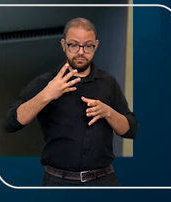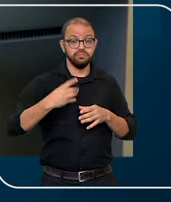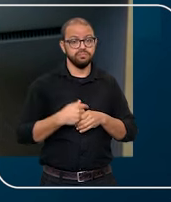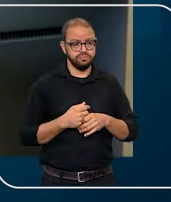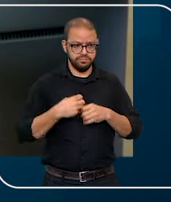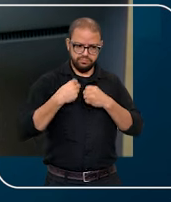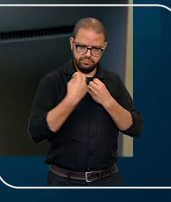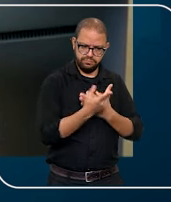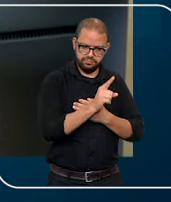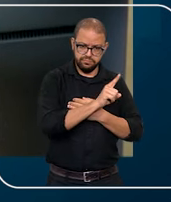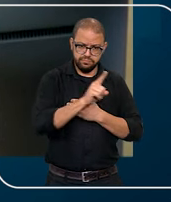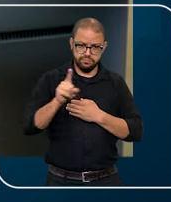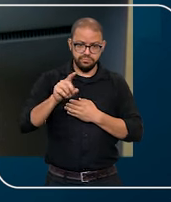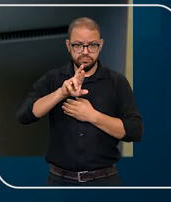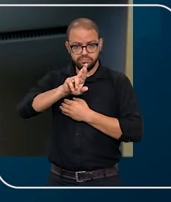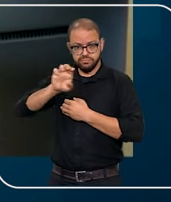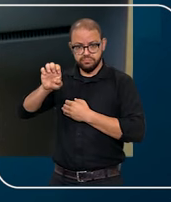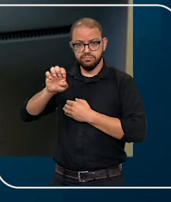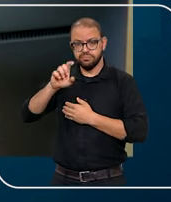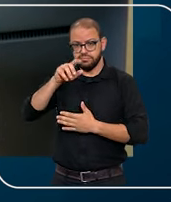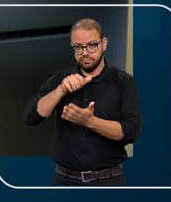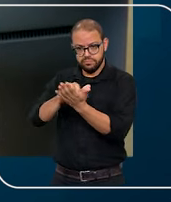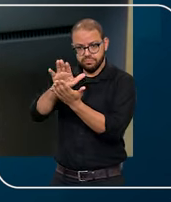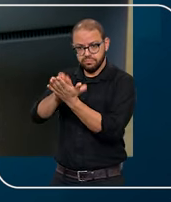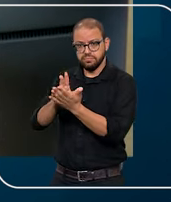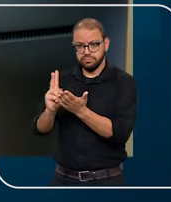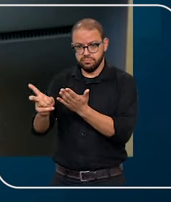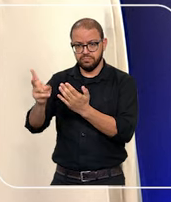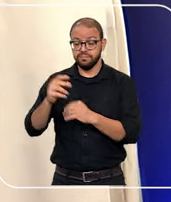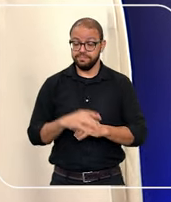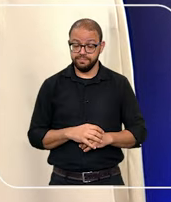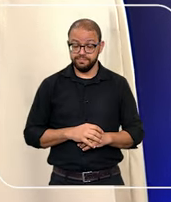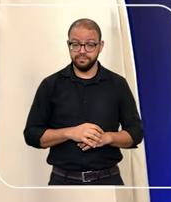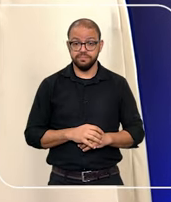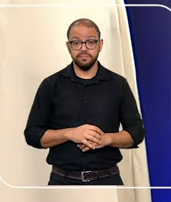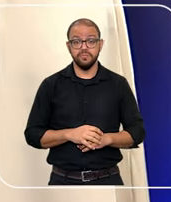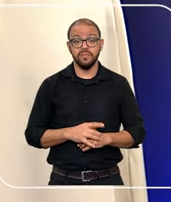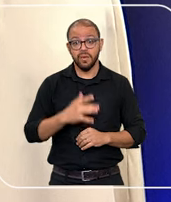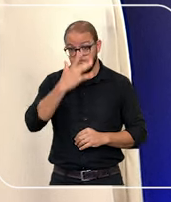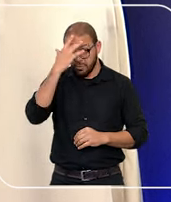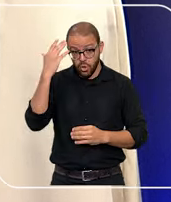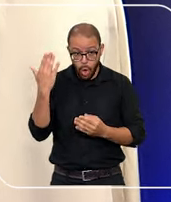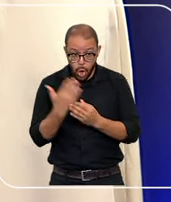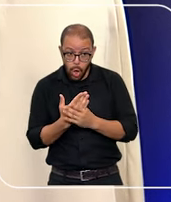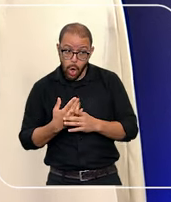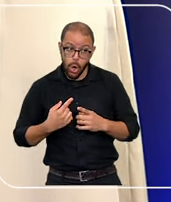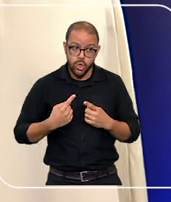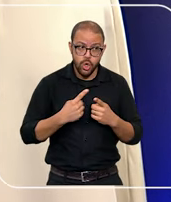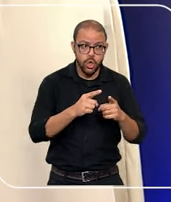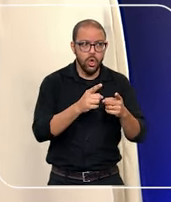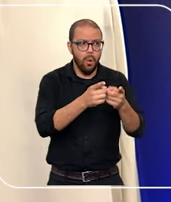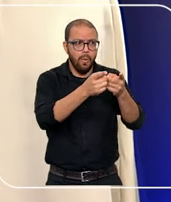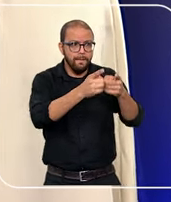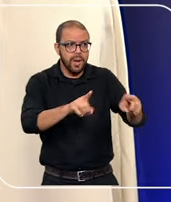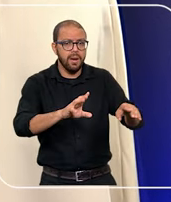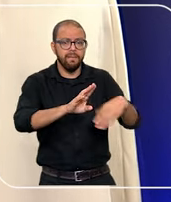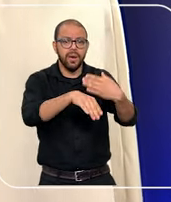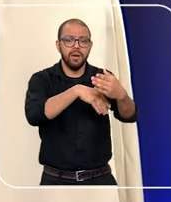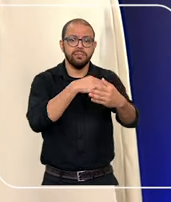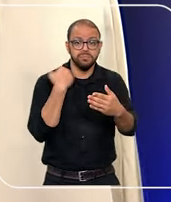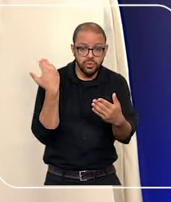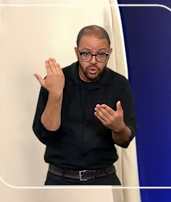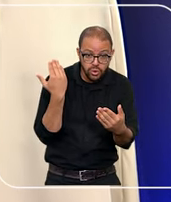da quarta turma negou o provimento ao recurso especial e manteve a multa. Quando alguém entra com ação de divórcio, mas